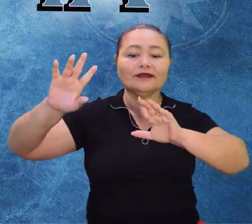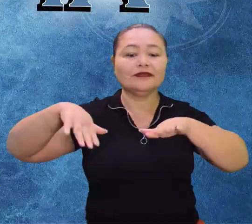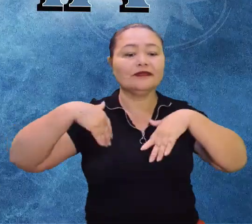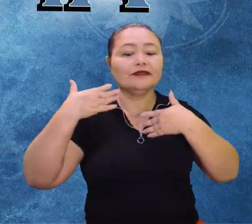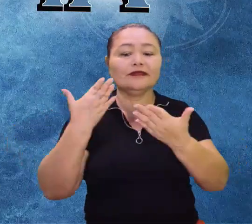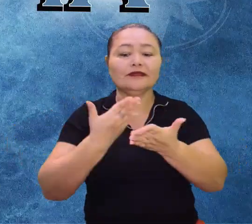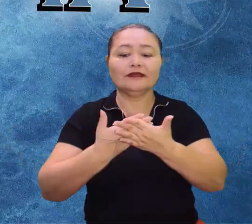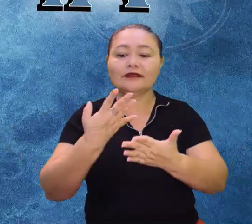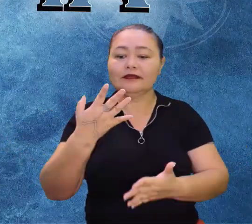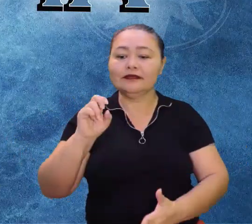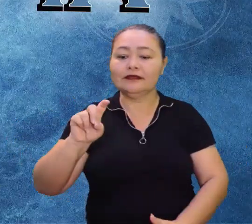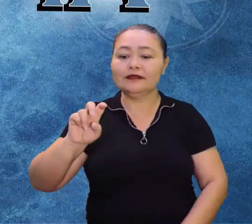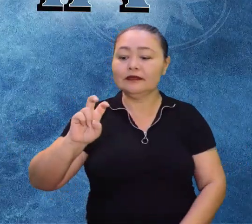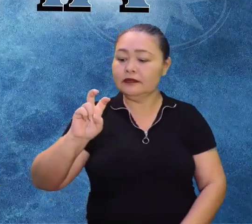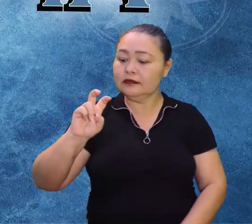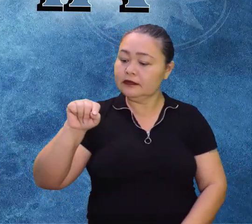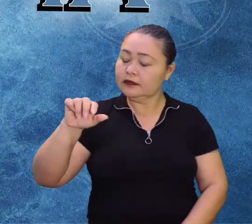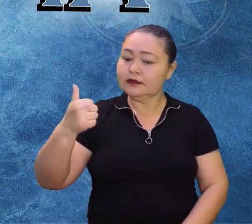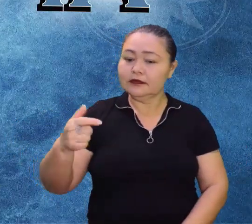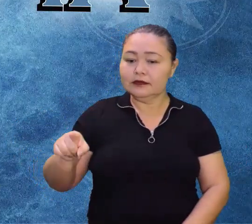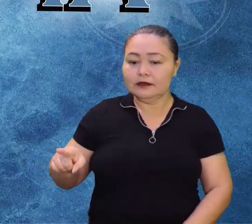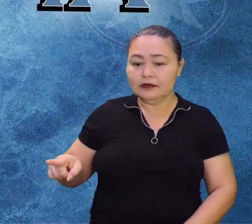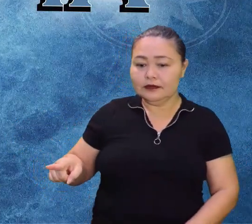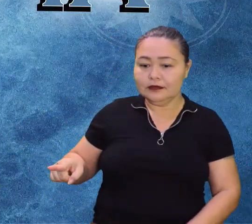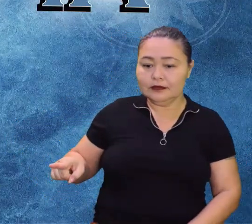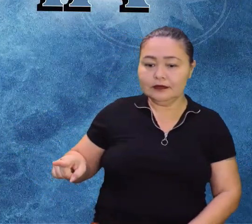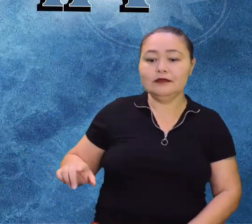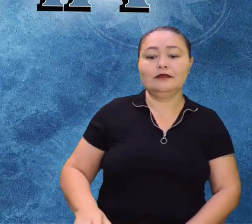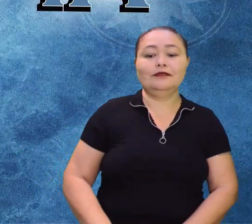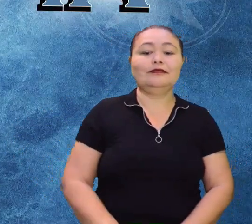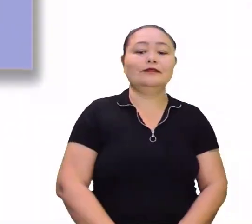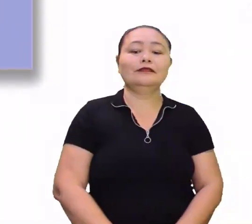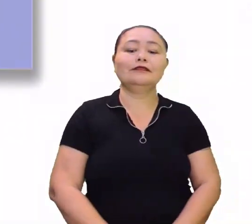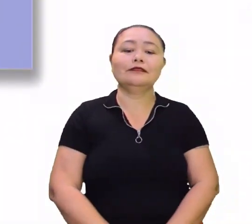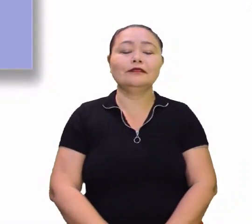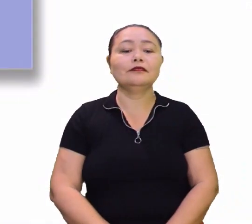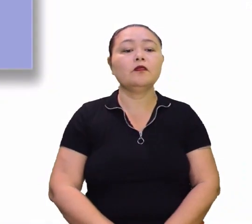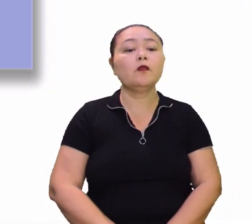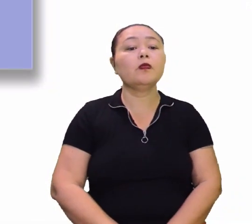diretor, aula 45.1.